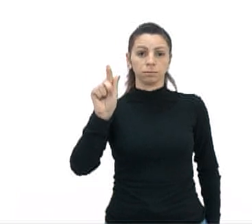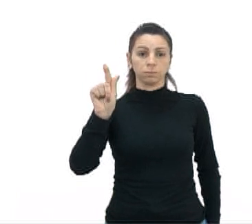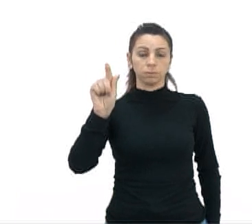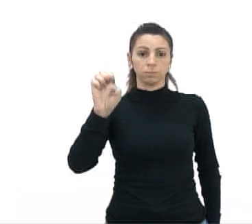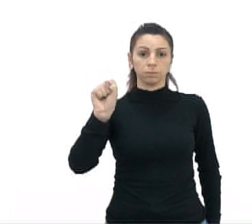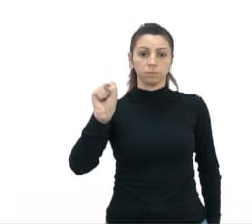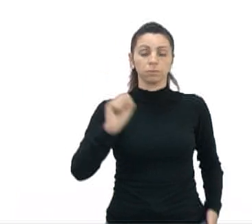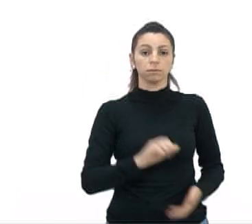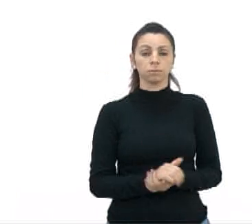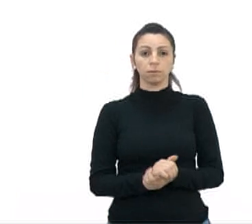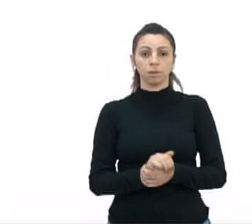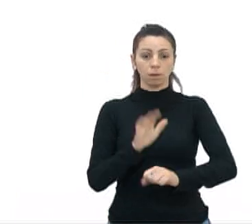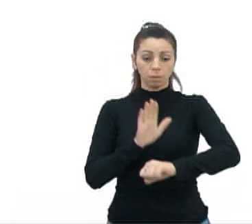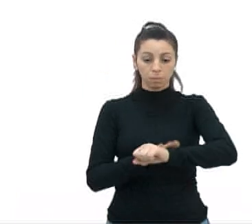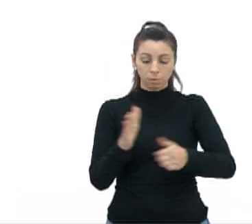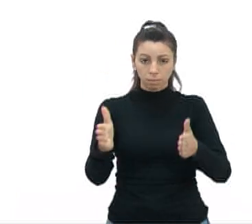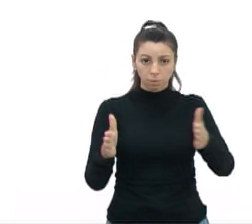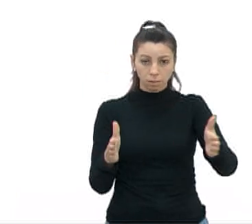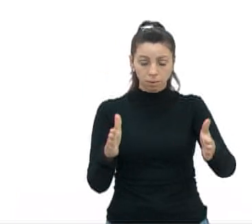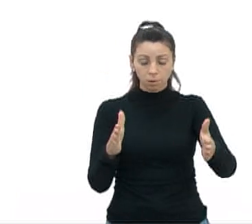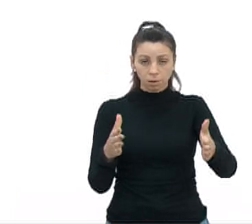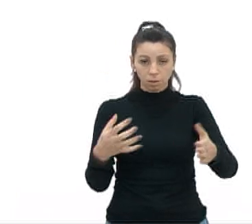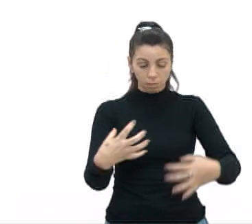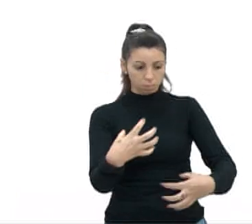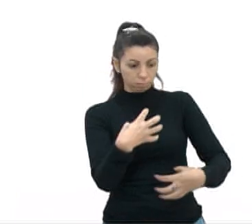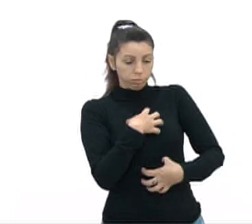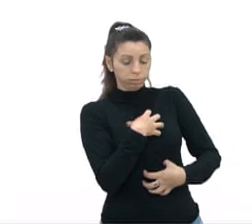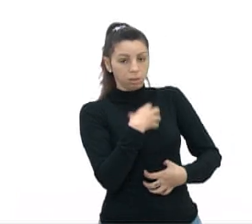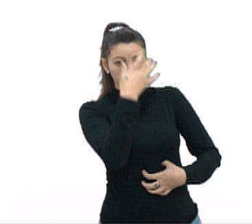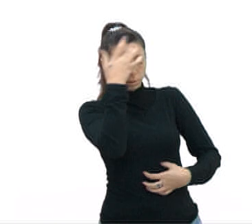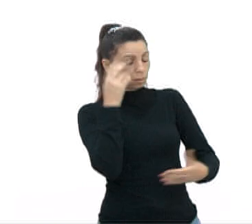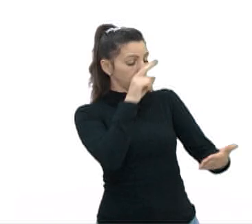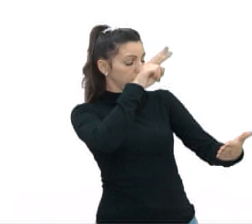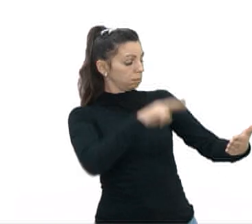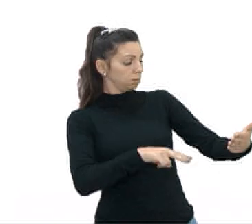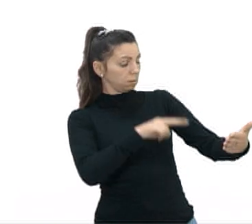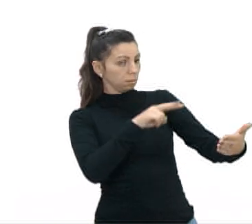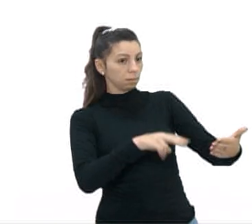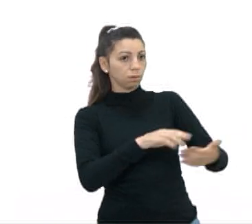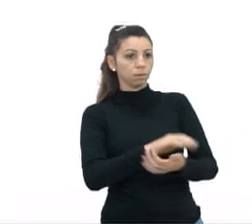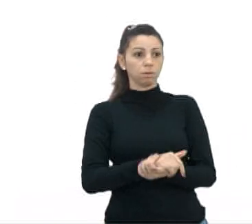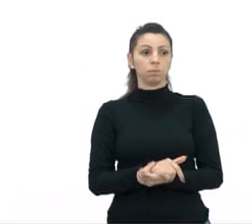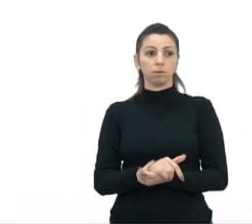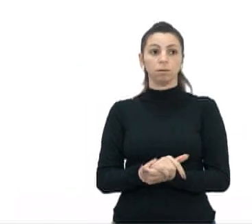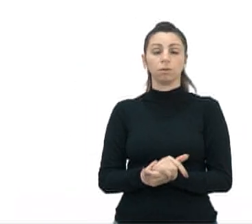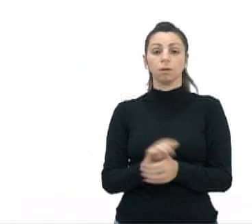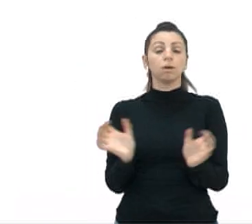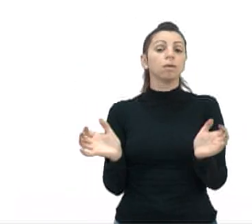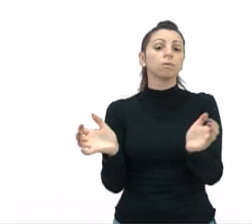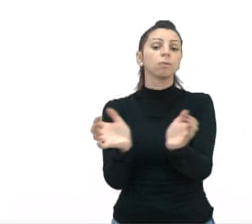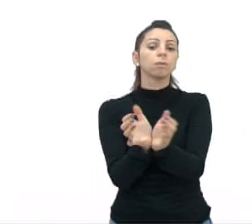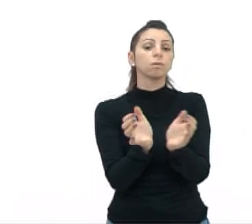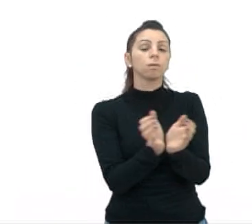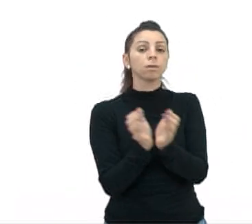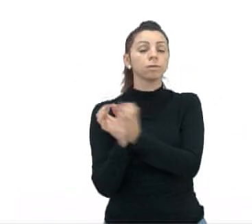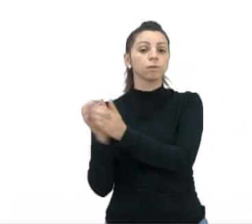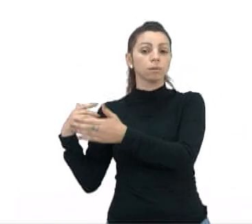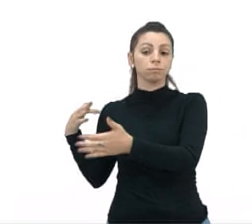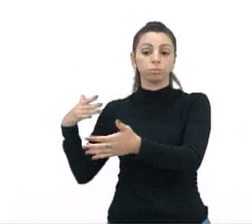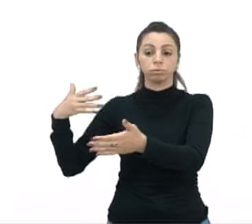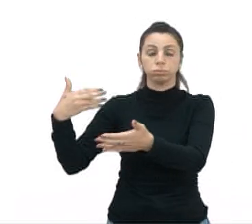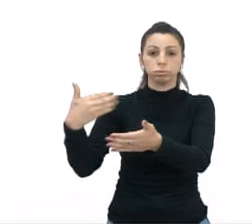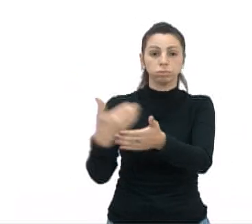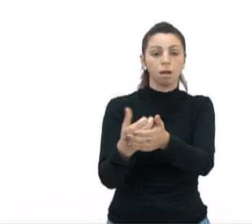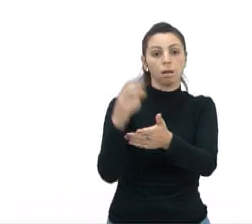presente apenas, a reação das pessoas que leem, a ficção presente em cada quadro, ou ao conjunto de acontecimentos históricos e